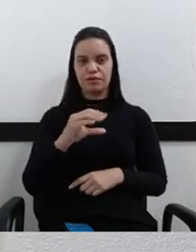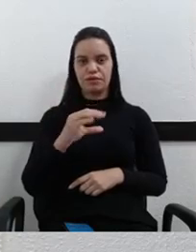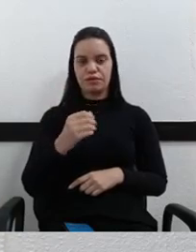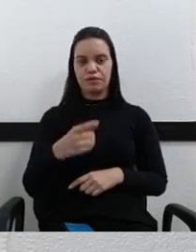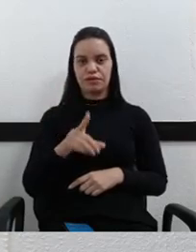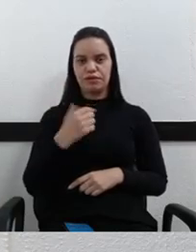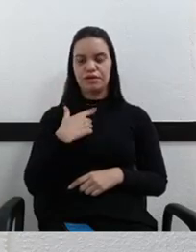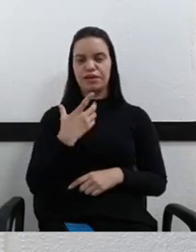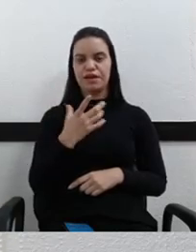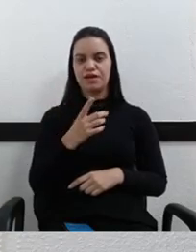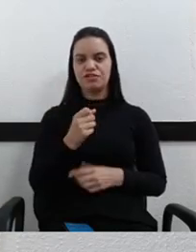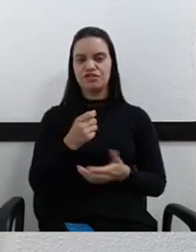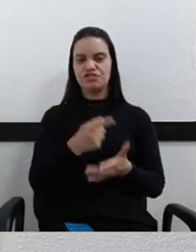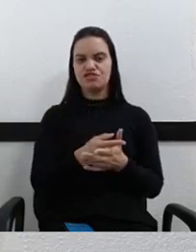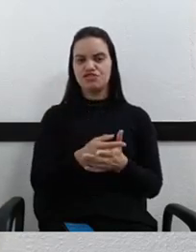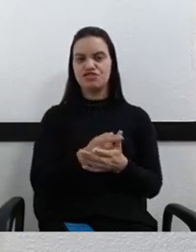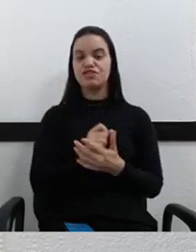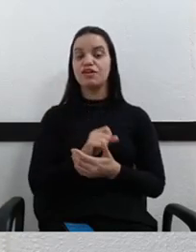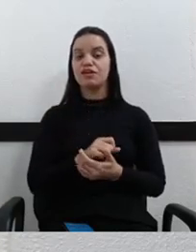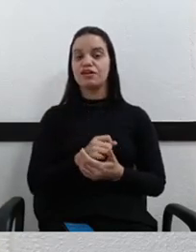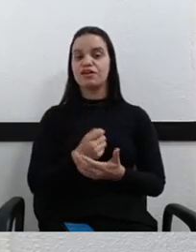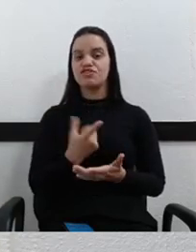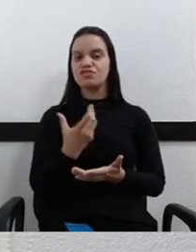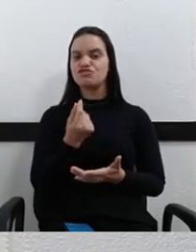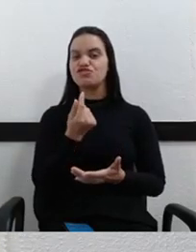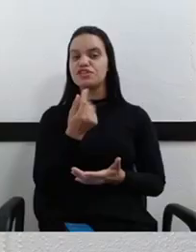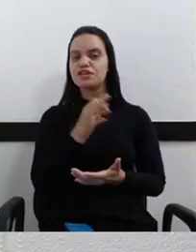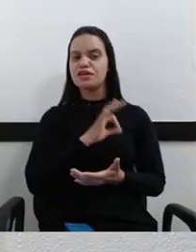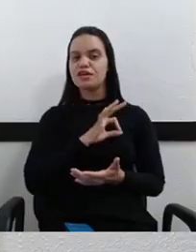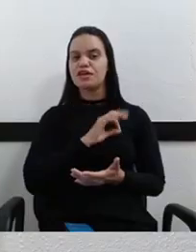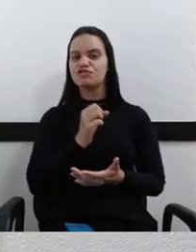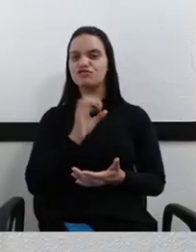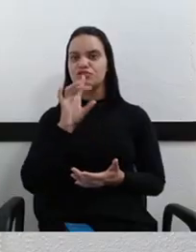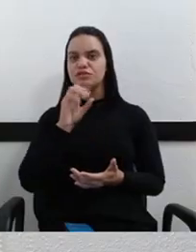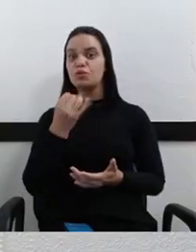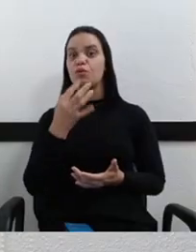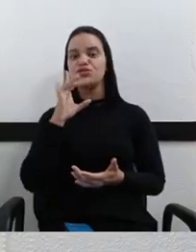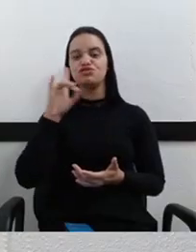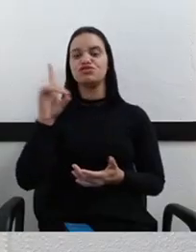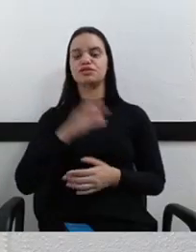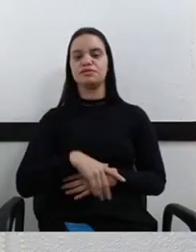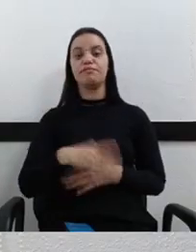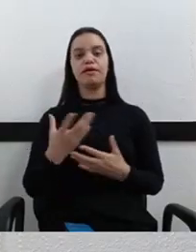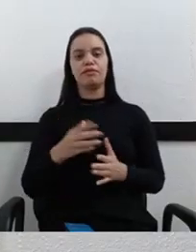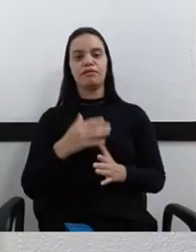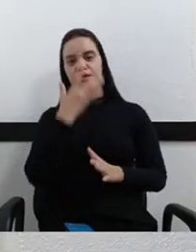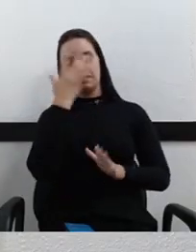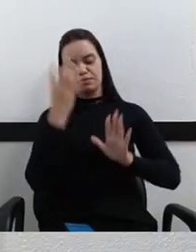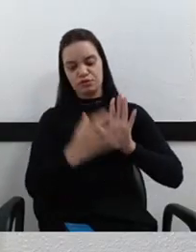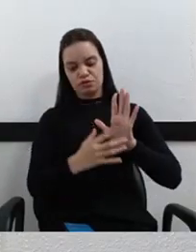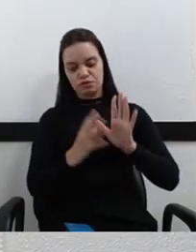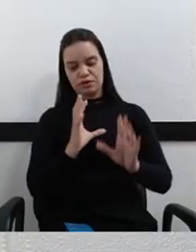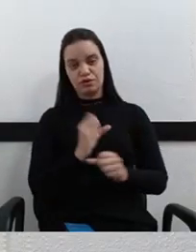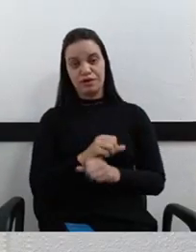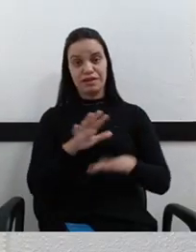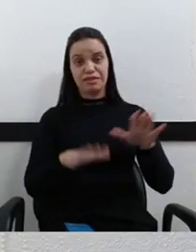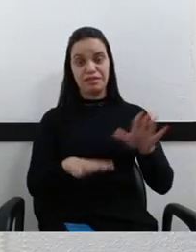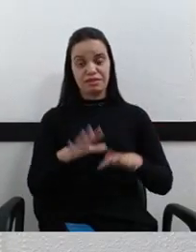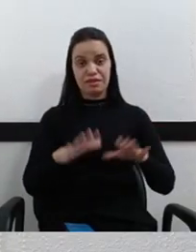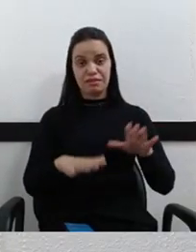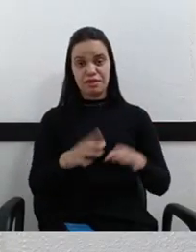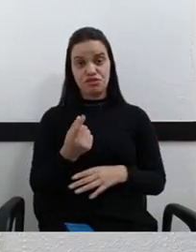receber X dias que eu tenho parados lá. E o tribunal e o MP calcula essa disponibilidade conforme o orçamento que eles têm na